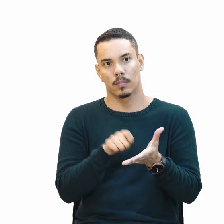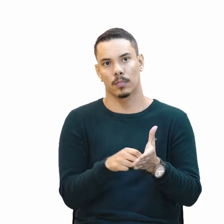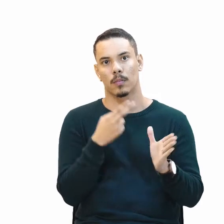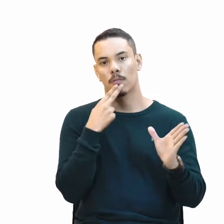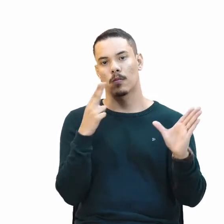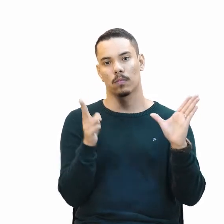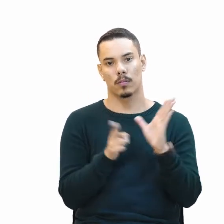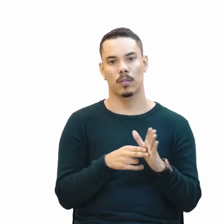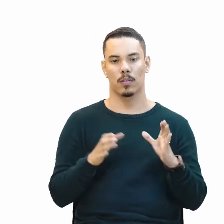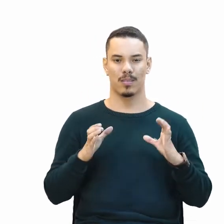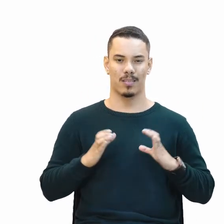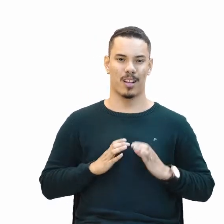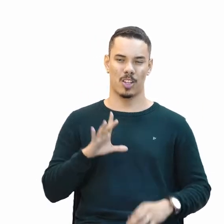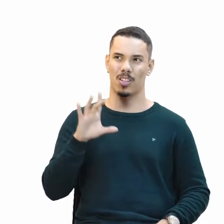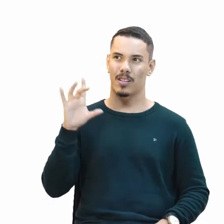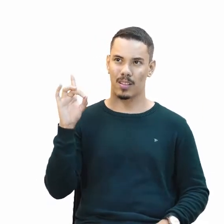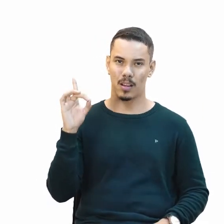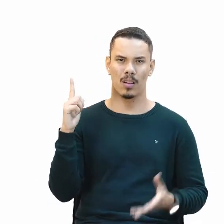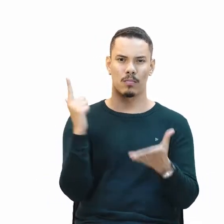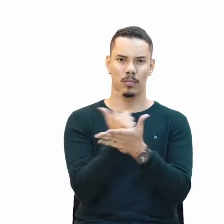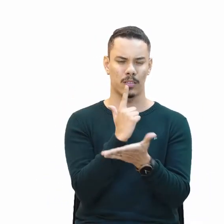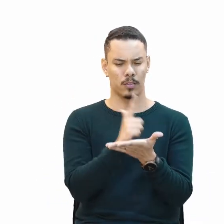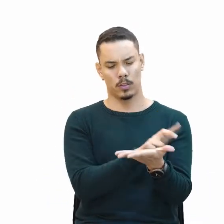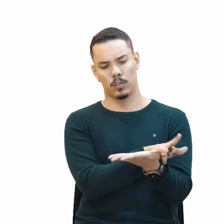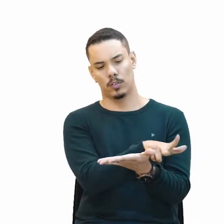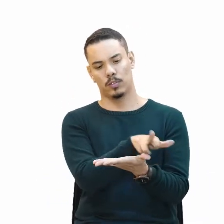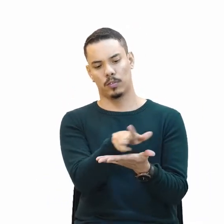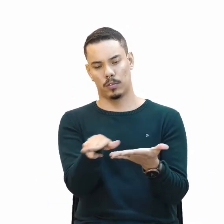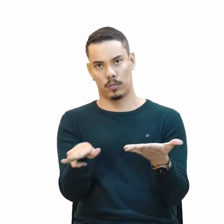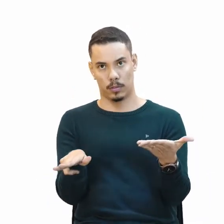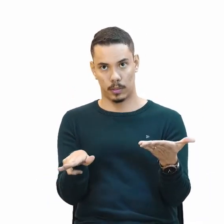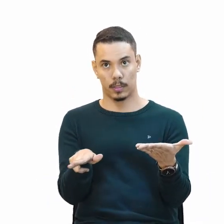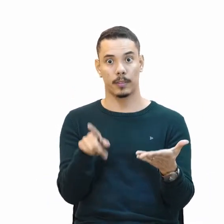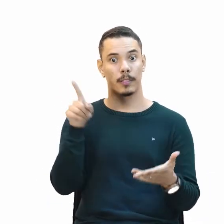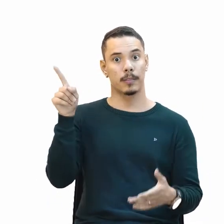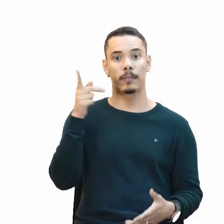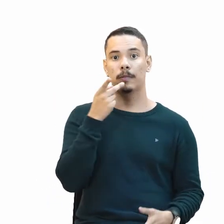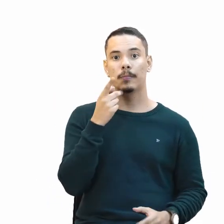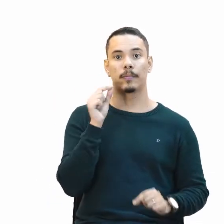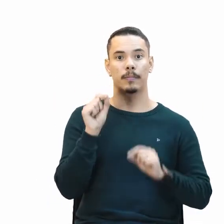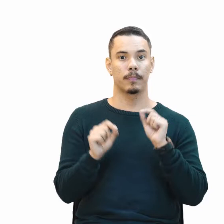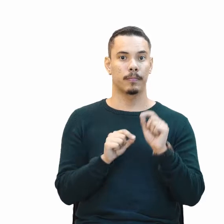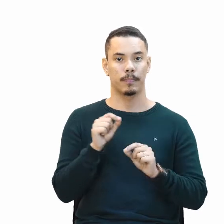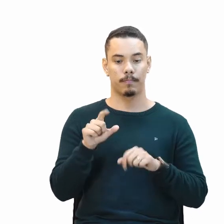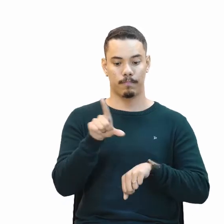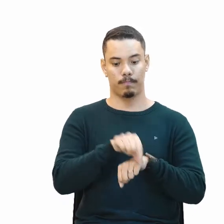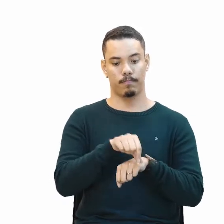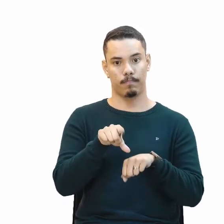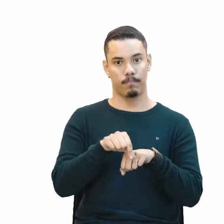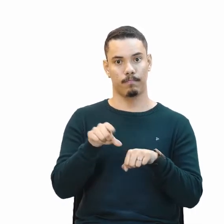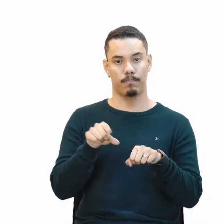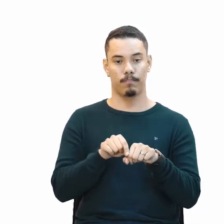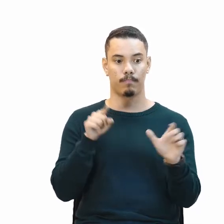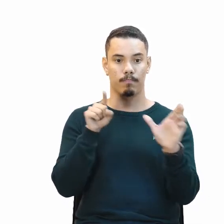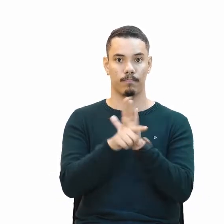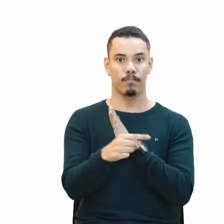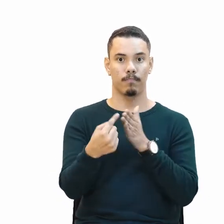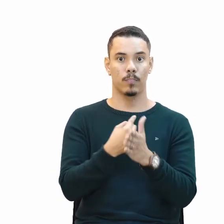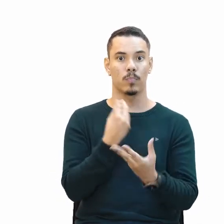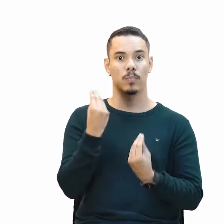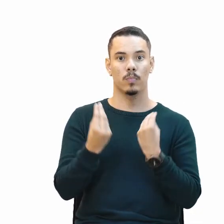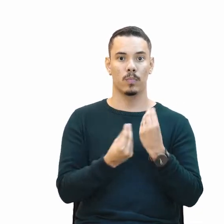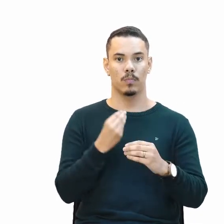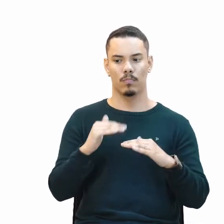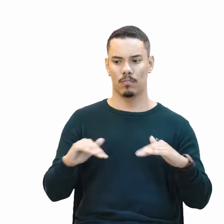Deus e tantas outras. Em sua obra, Agostinho ele argumenta em favor da supremacia